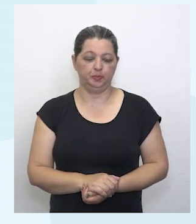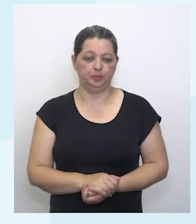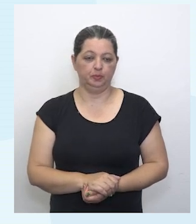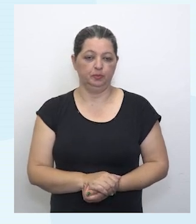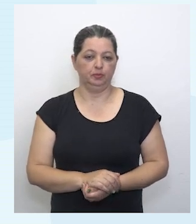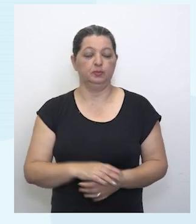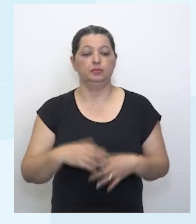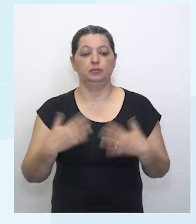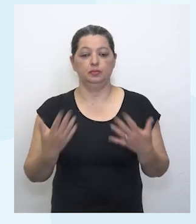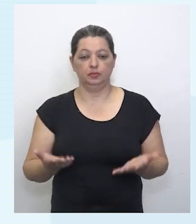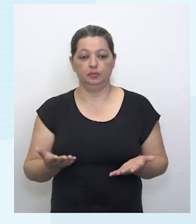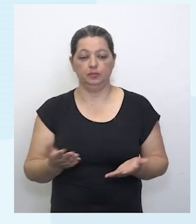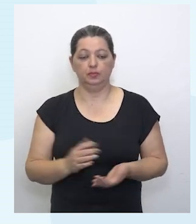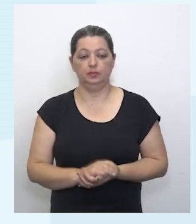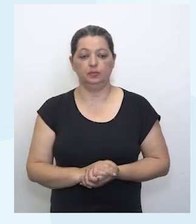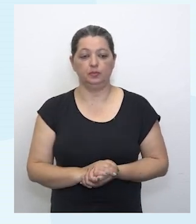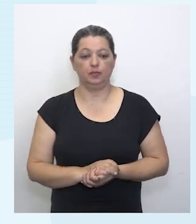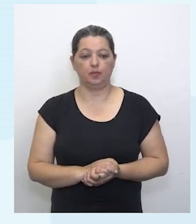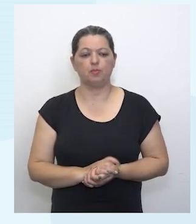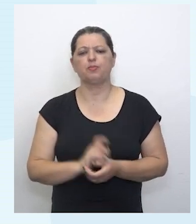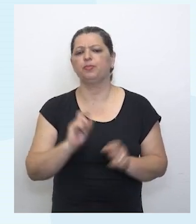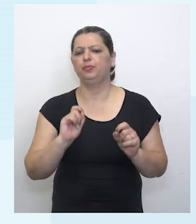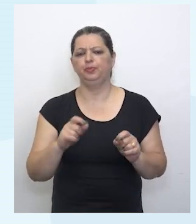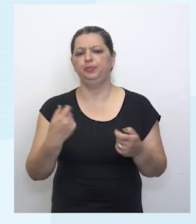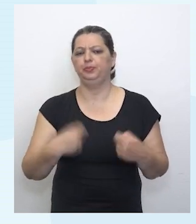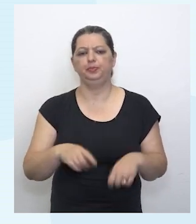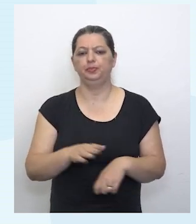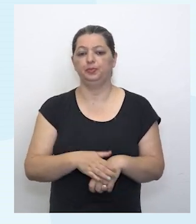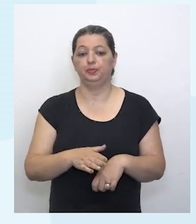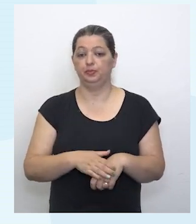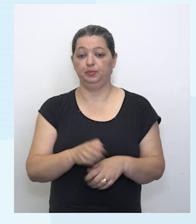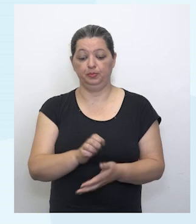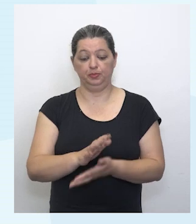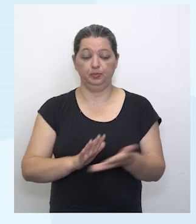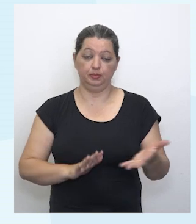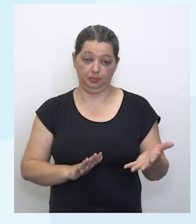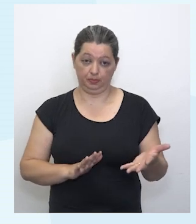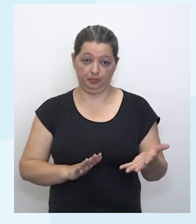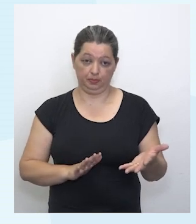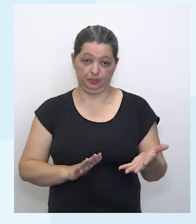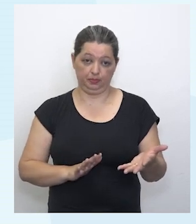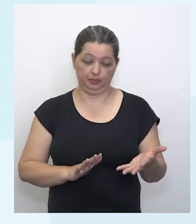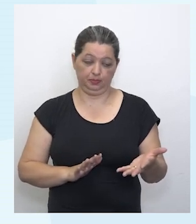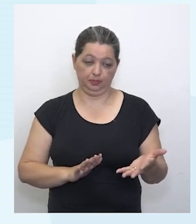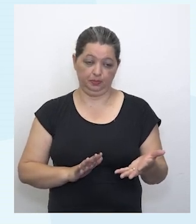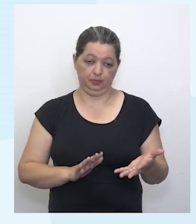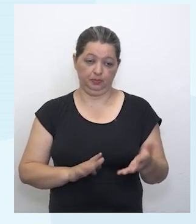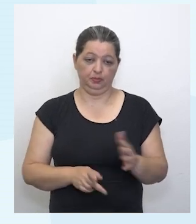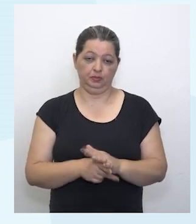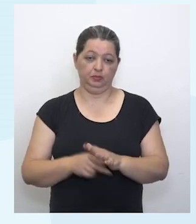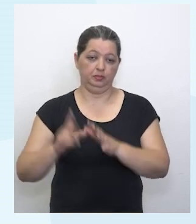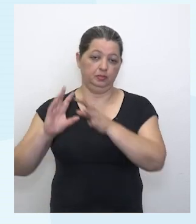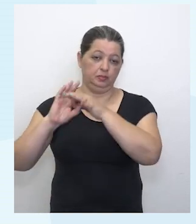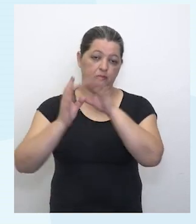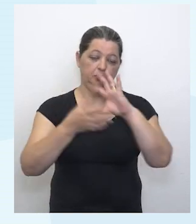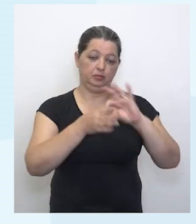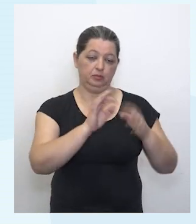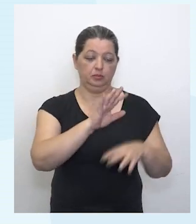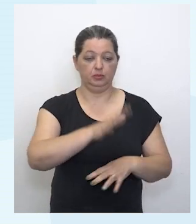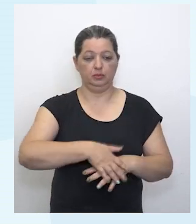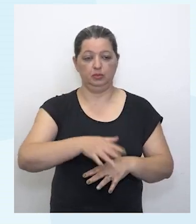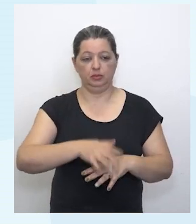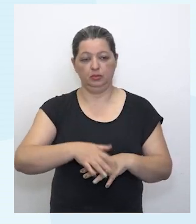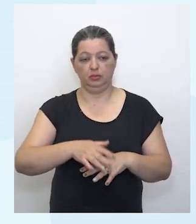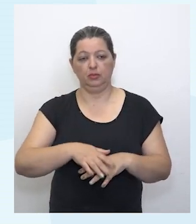Então, o que a gente precisa fazer nessa atividade? Nas Olimpíadas de Matemática da escola, a